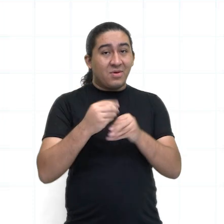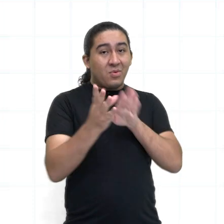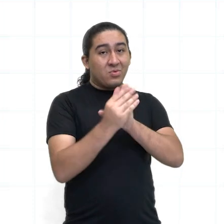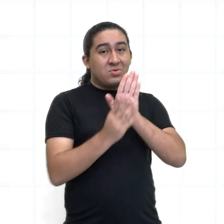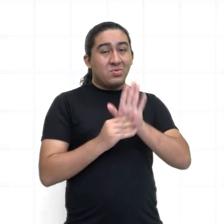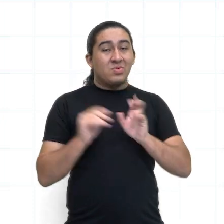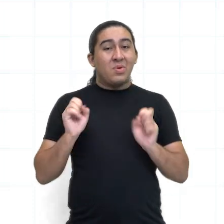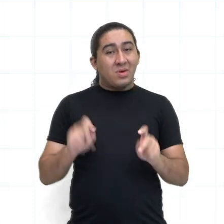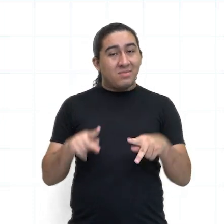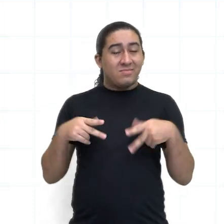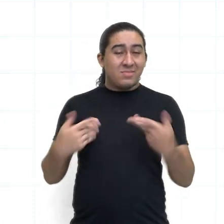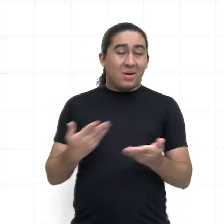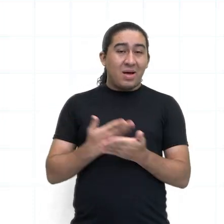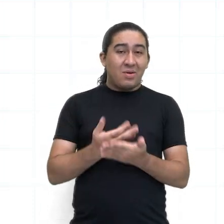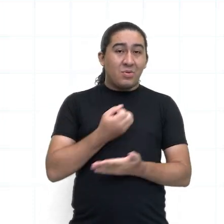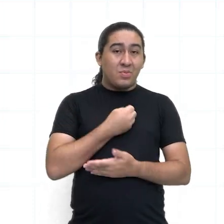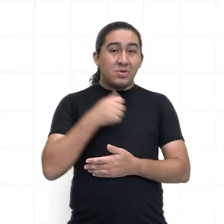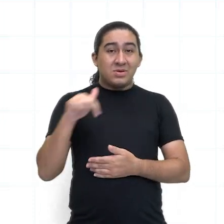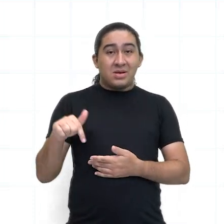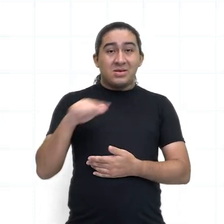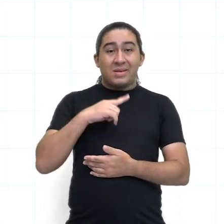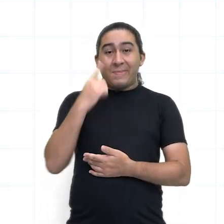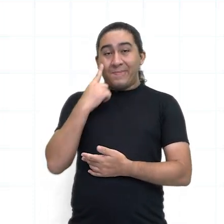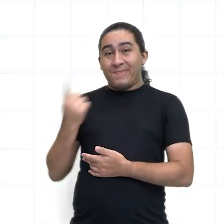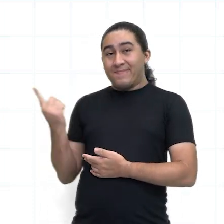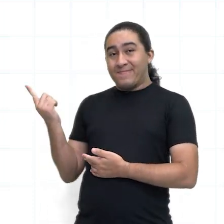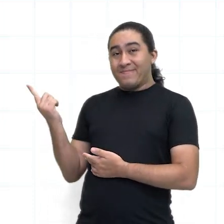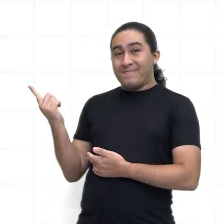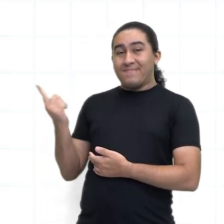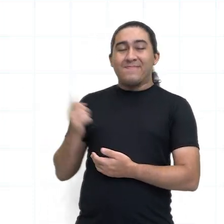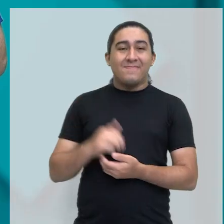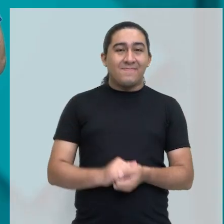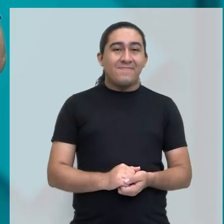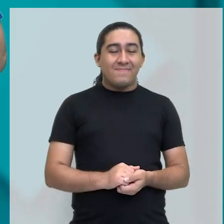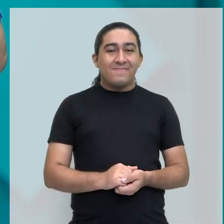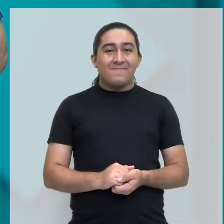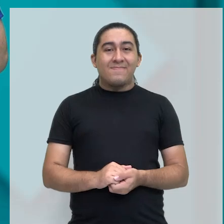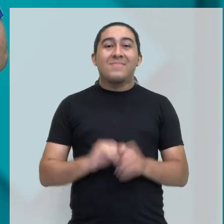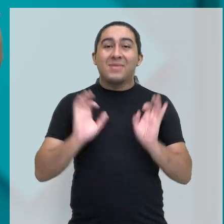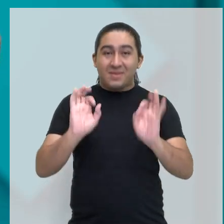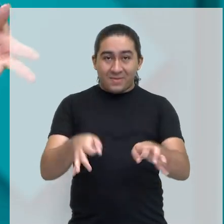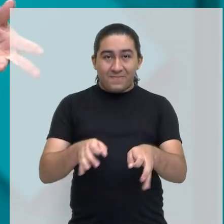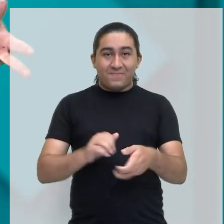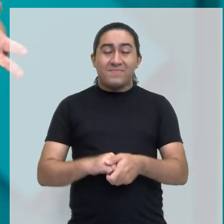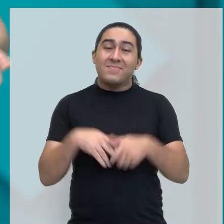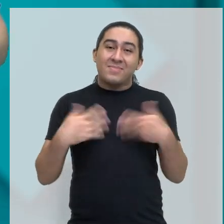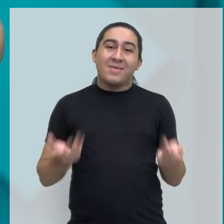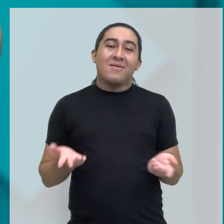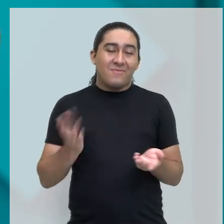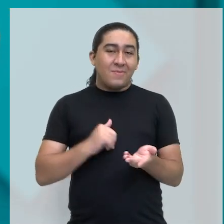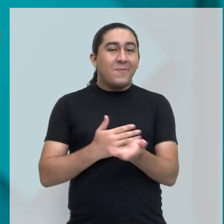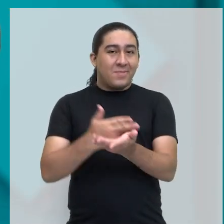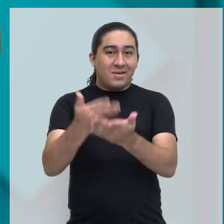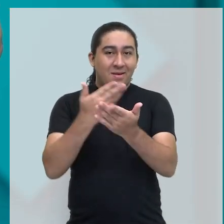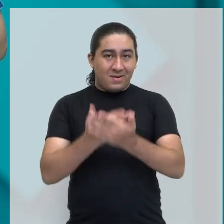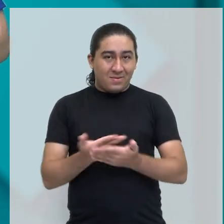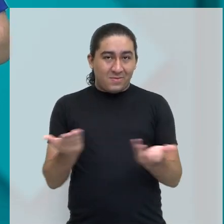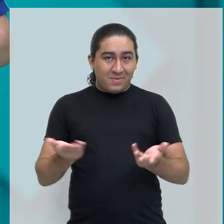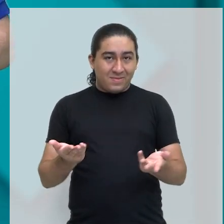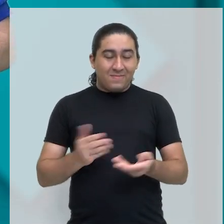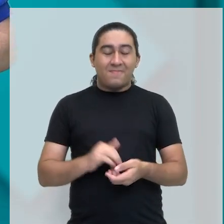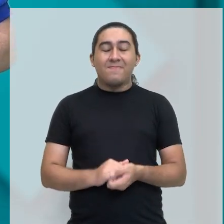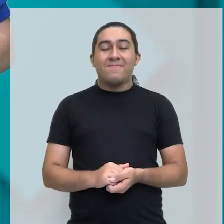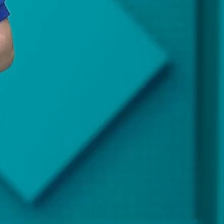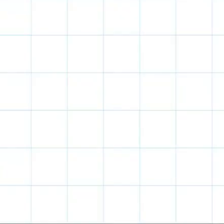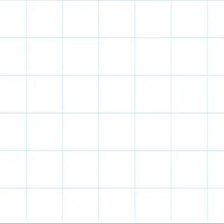conteúdo. Então, na aula 7 nós temos revisão e avaliação, certo? Então, vamos dar início à